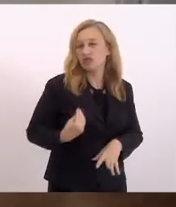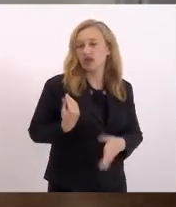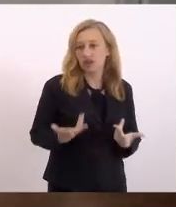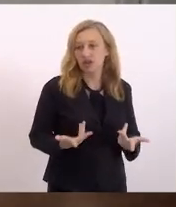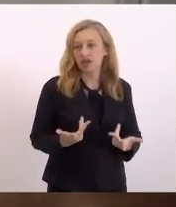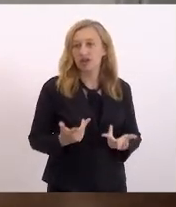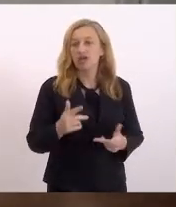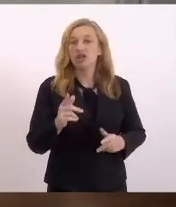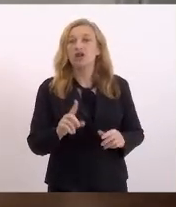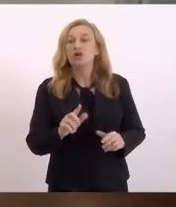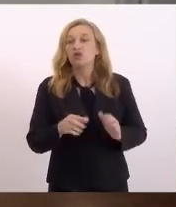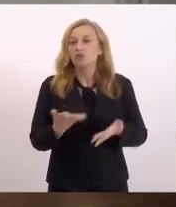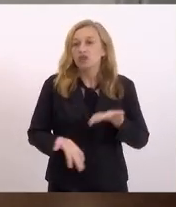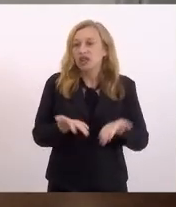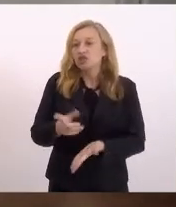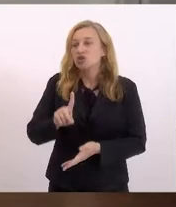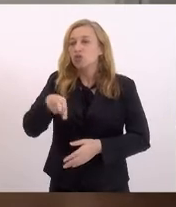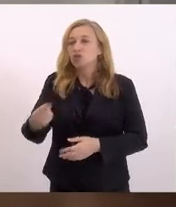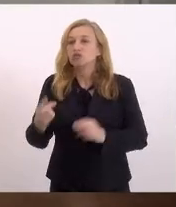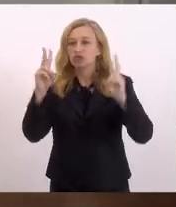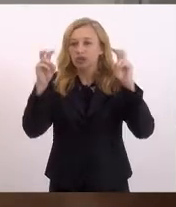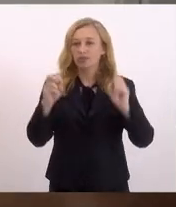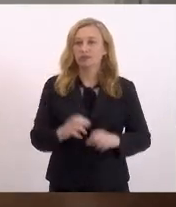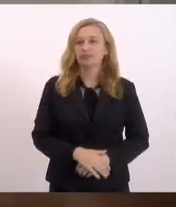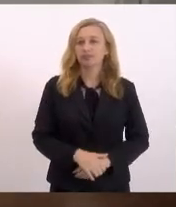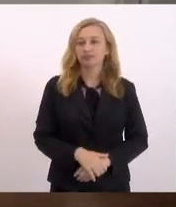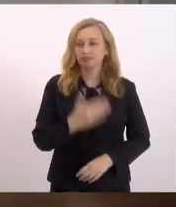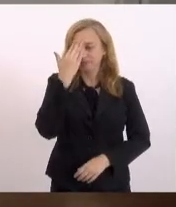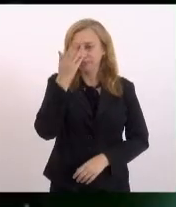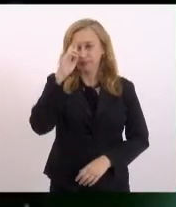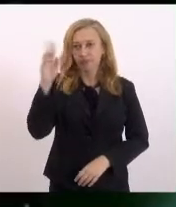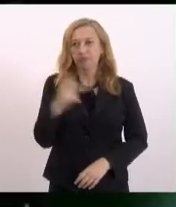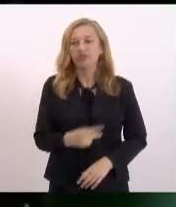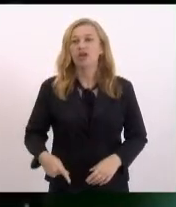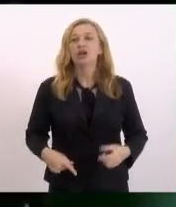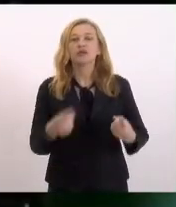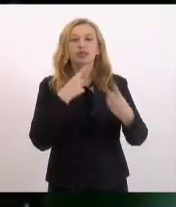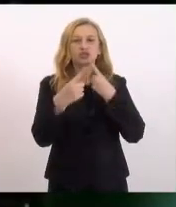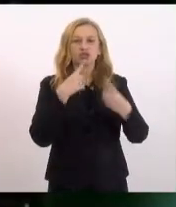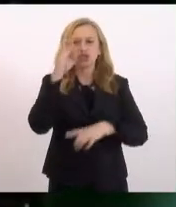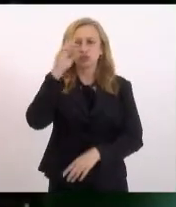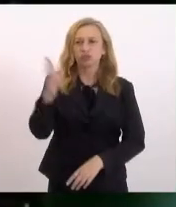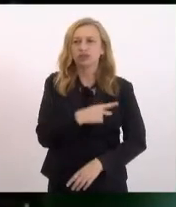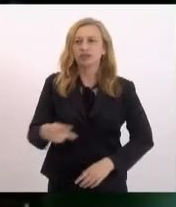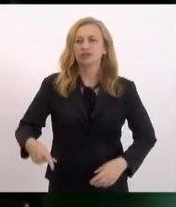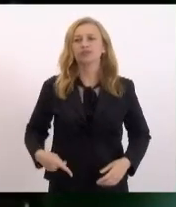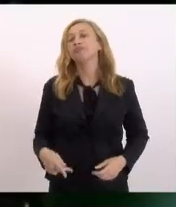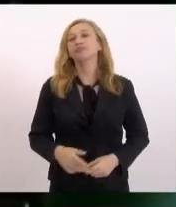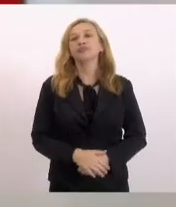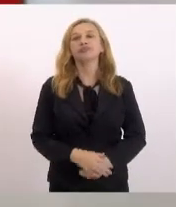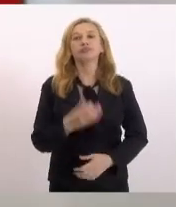cuidar de outros temas. Obrigado, presidente. Para discutir, senhor presidente.